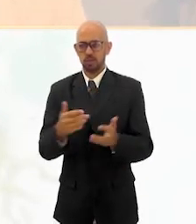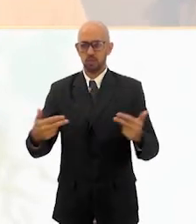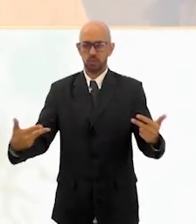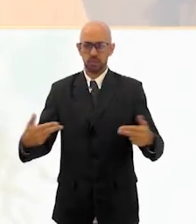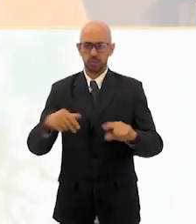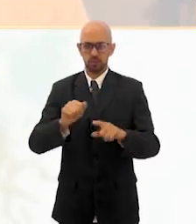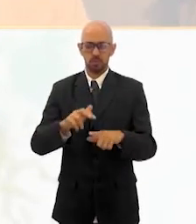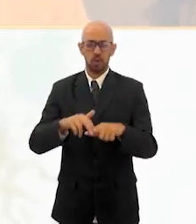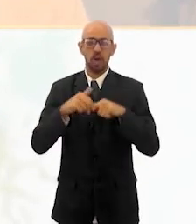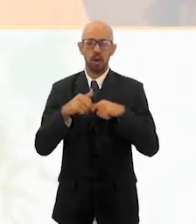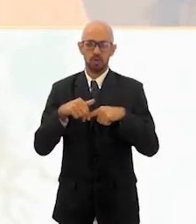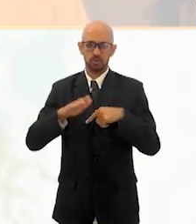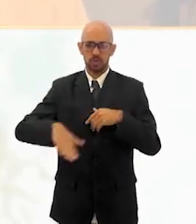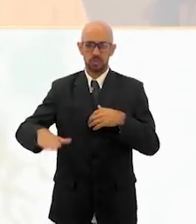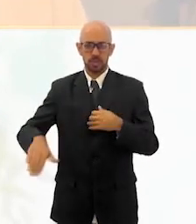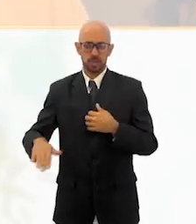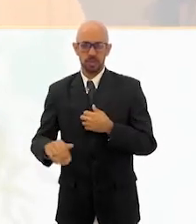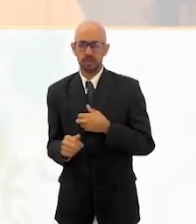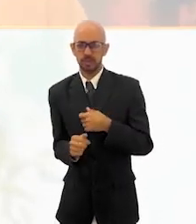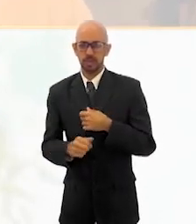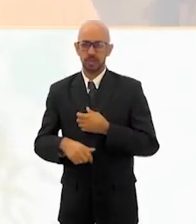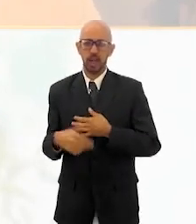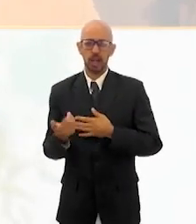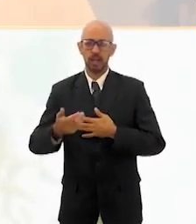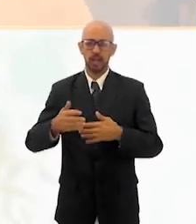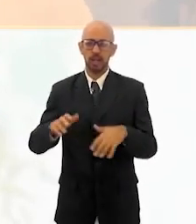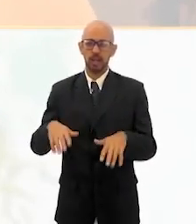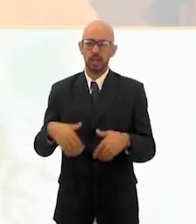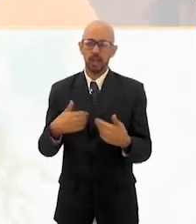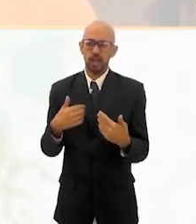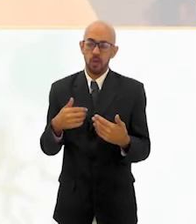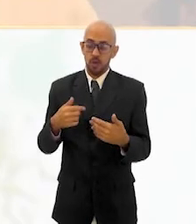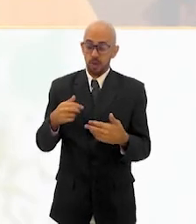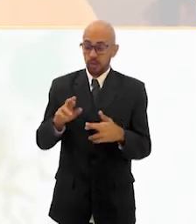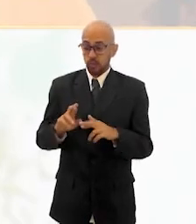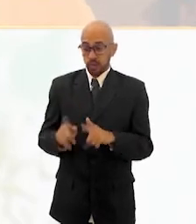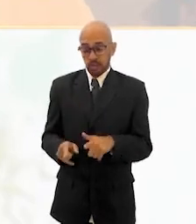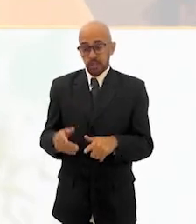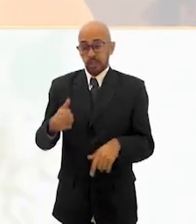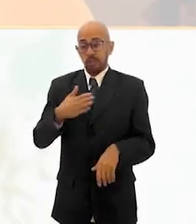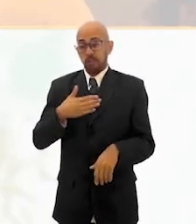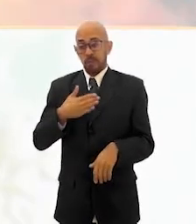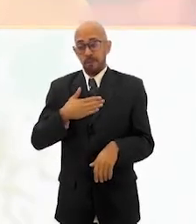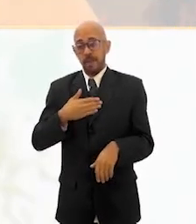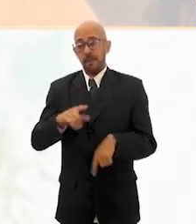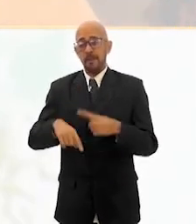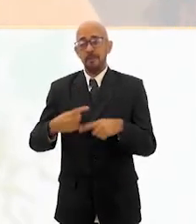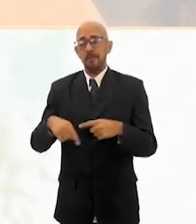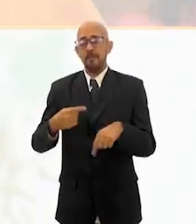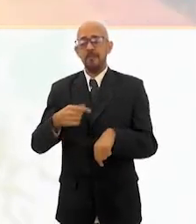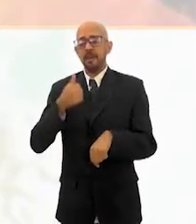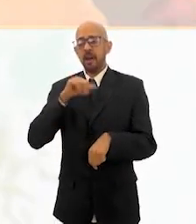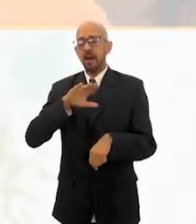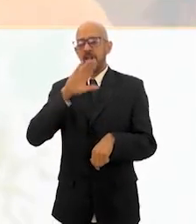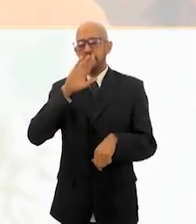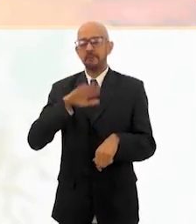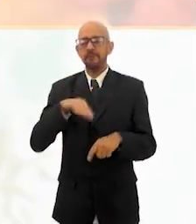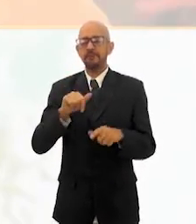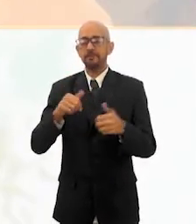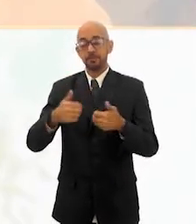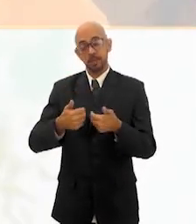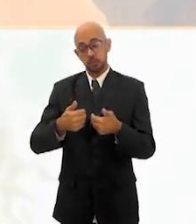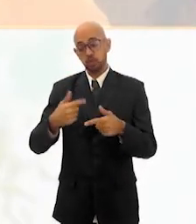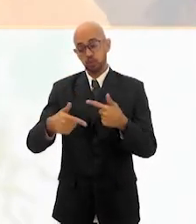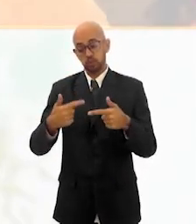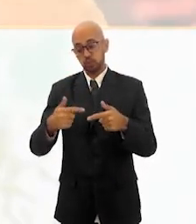traumas mesmo por ser uma criança, né? Teve uma diferença, ficou um tempo sem ver a mãe, tinha aquela coisa dos